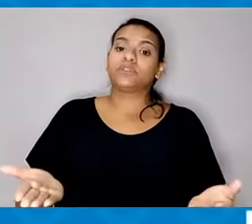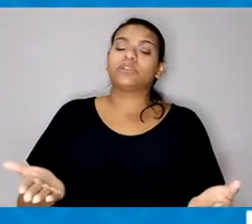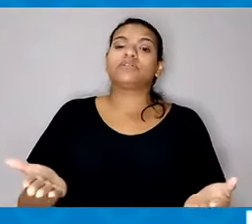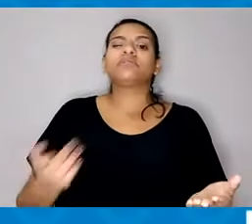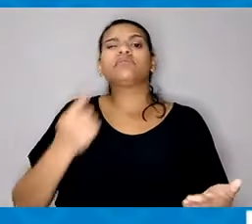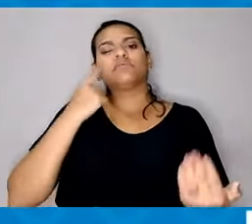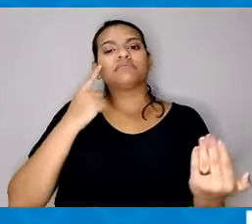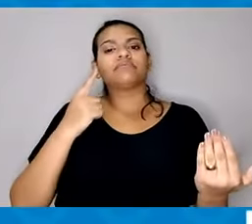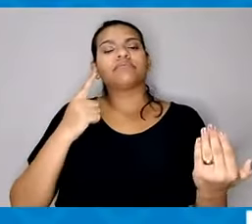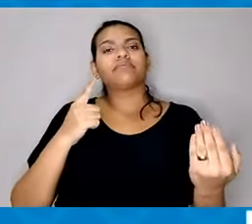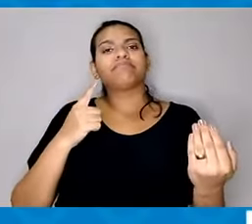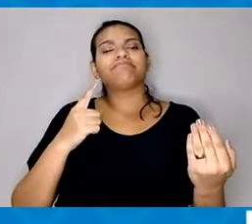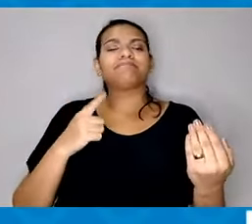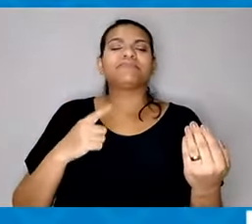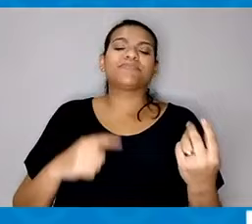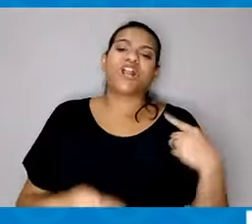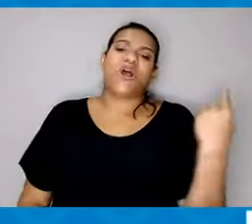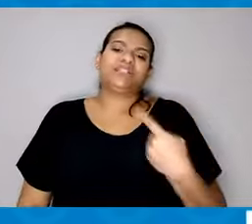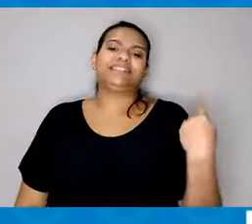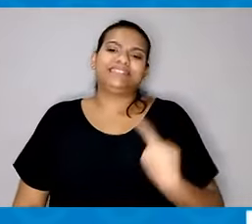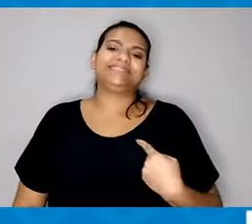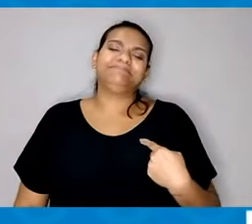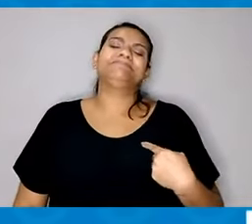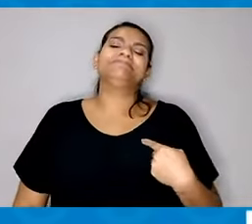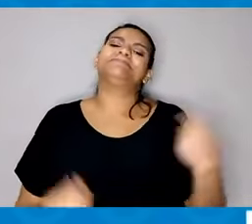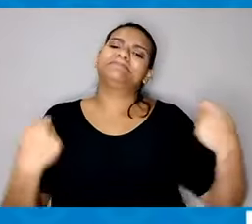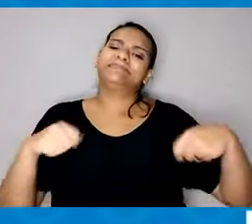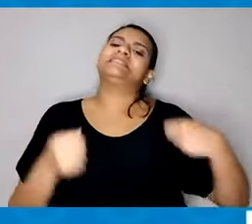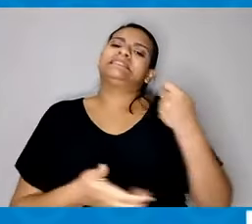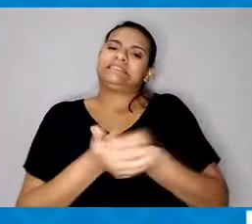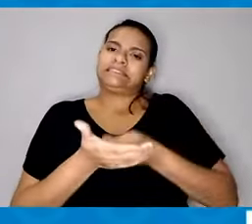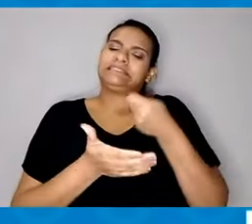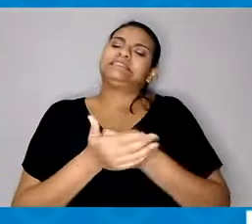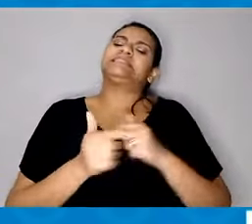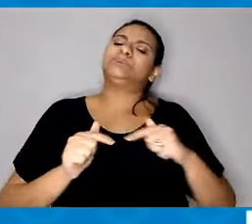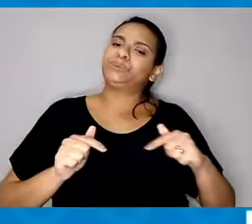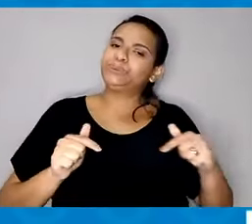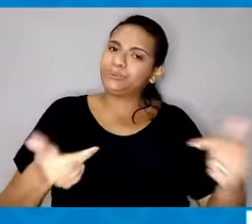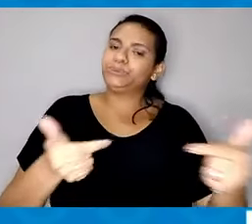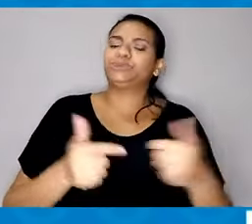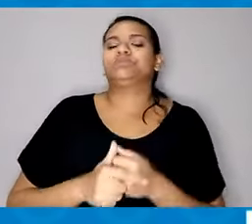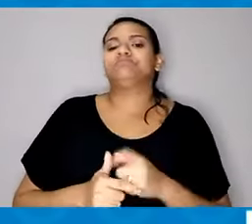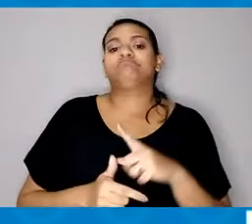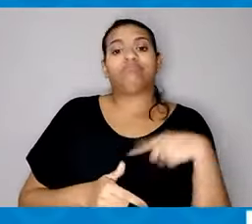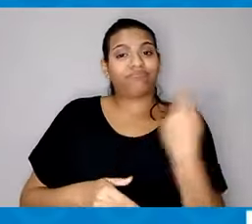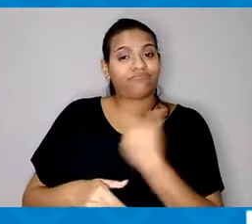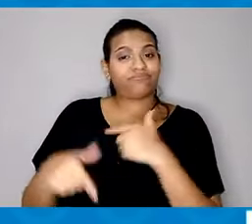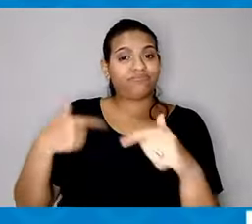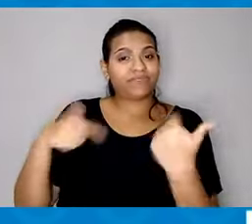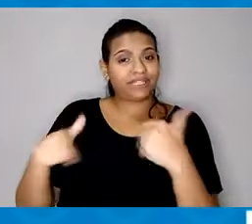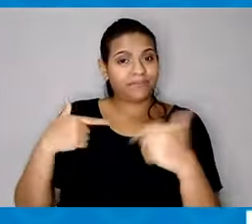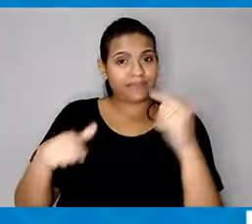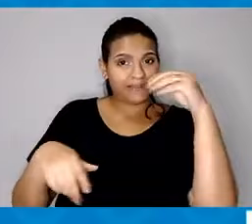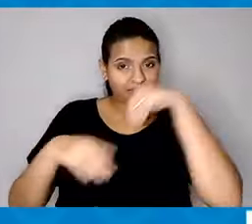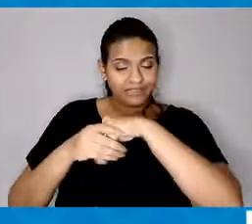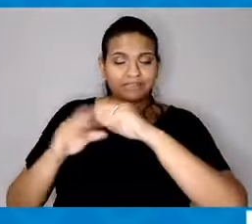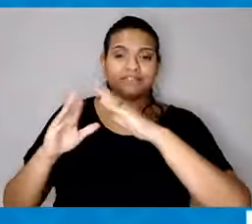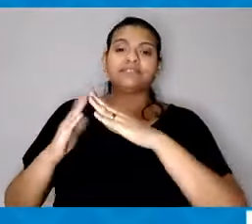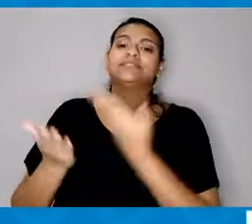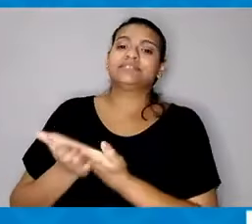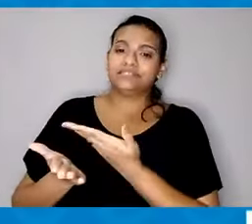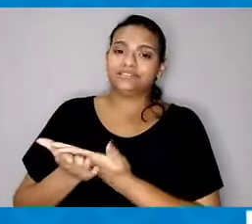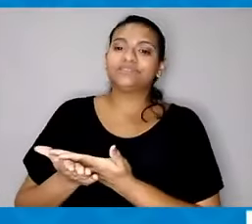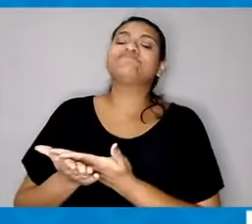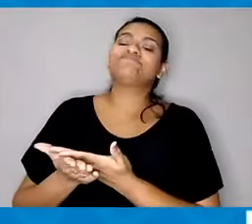de nós também, vai depender do chão da escola, vai depender de mudanças locais que são realizáveis e que não vão